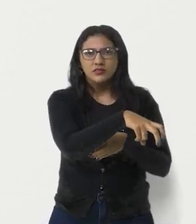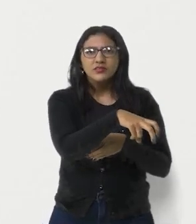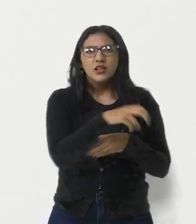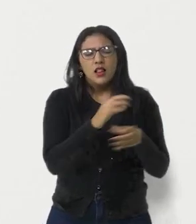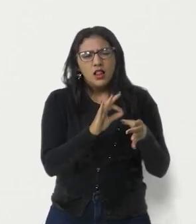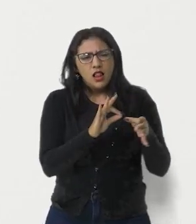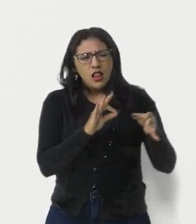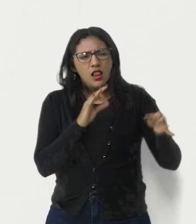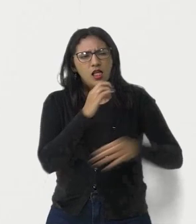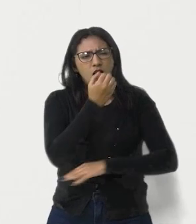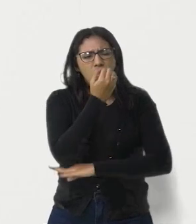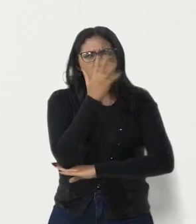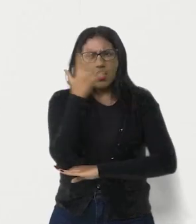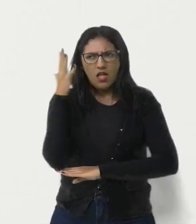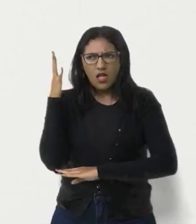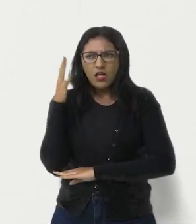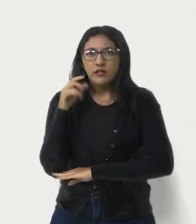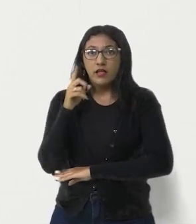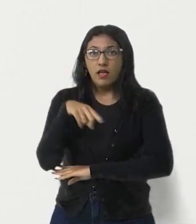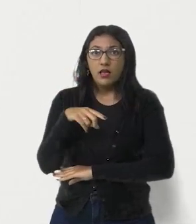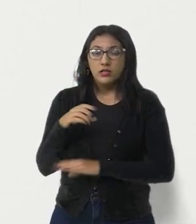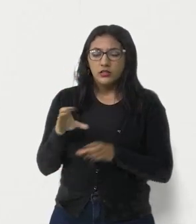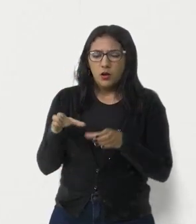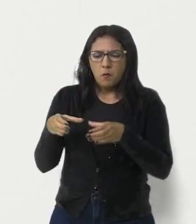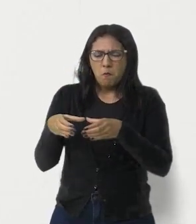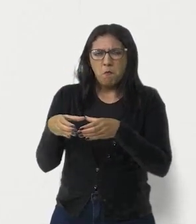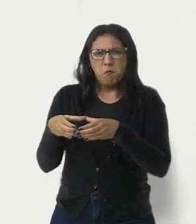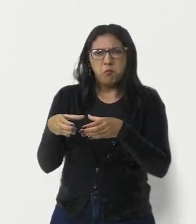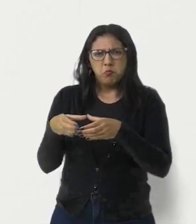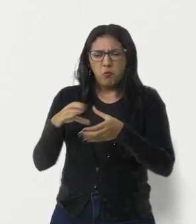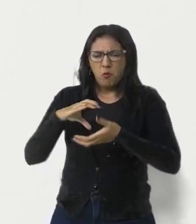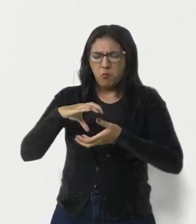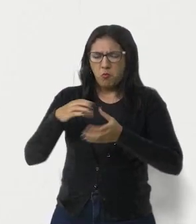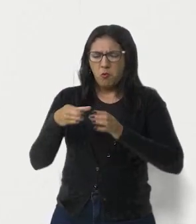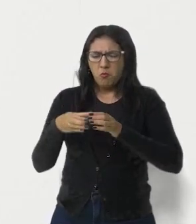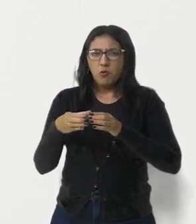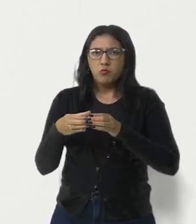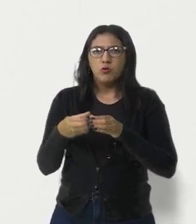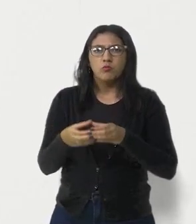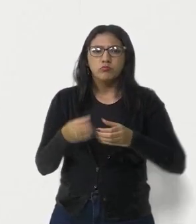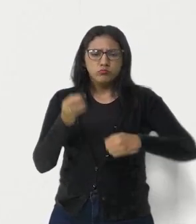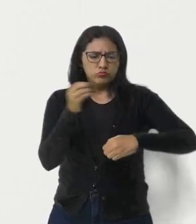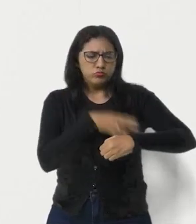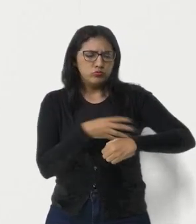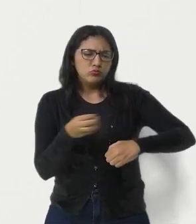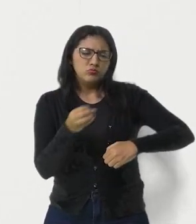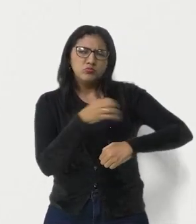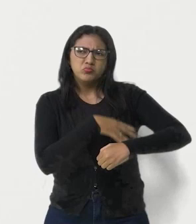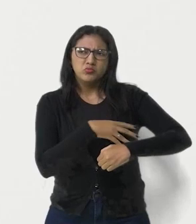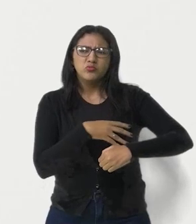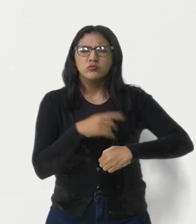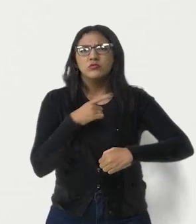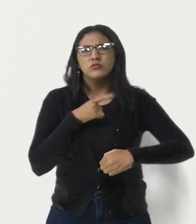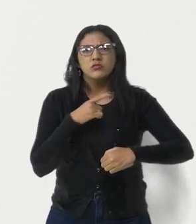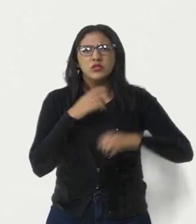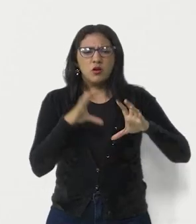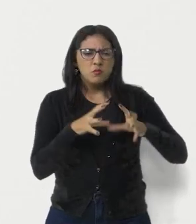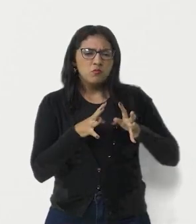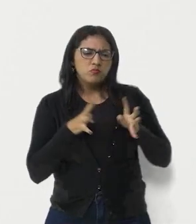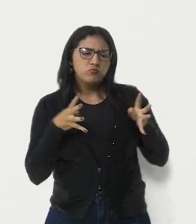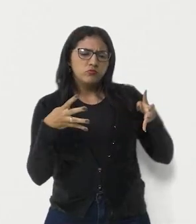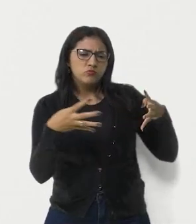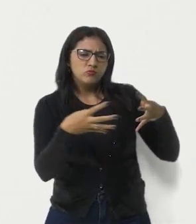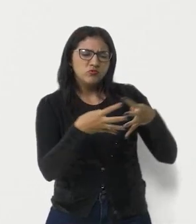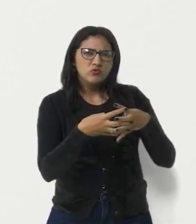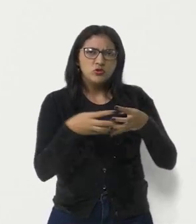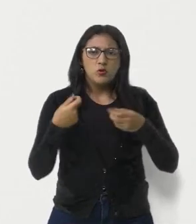colocando essas castanhas, essa maior ainda não quebrada, dentro dos paneiros. O que são os paneiros? São aqueles